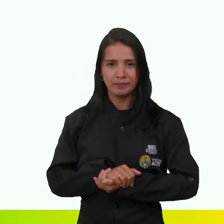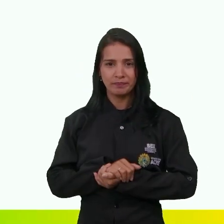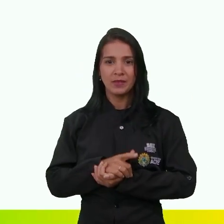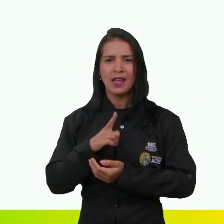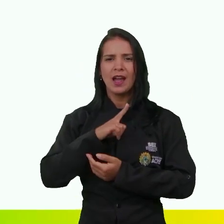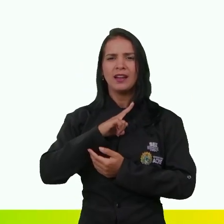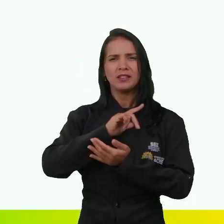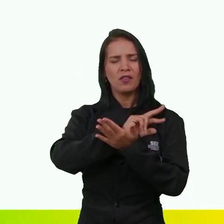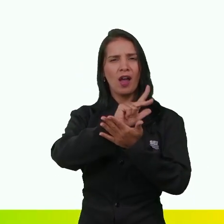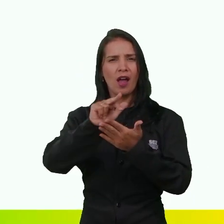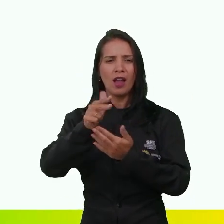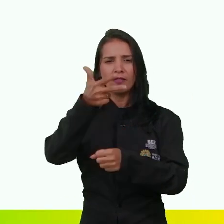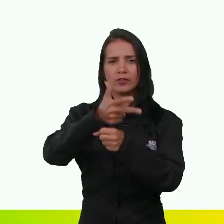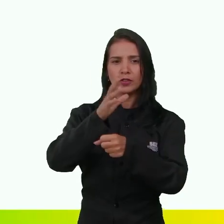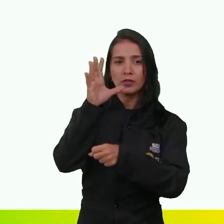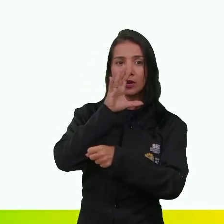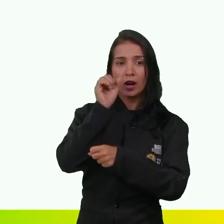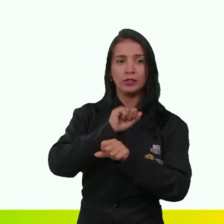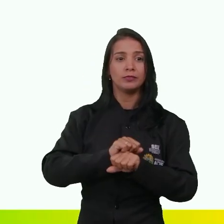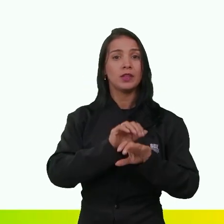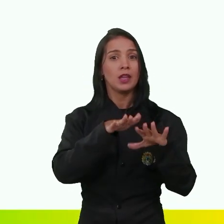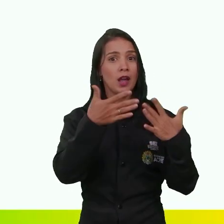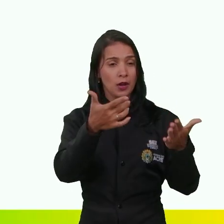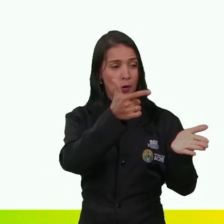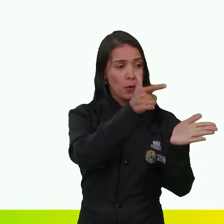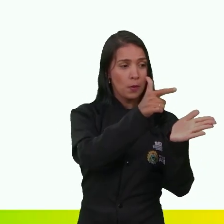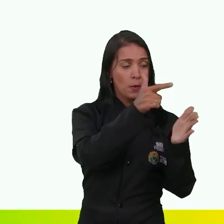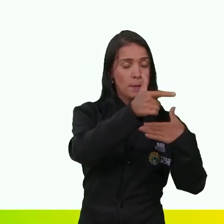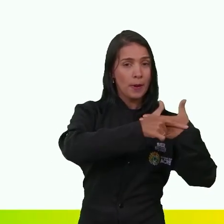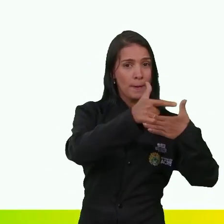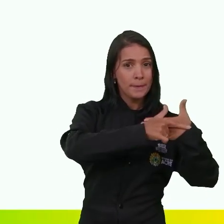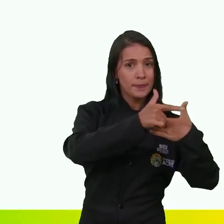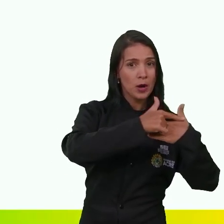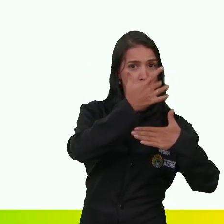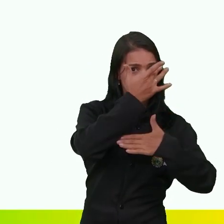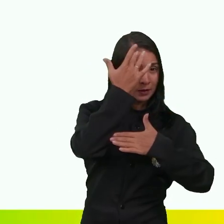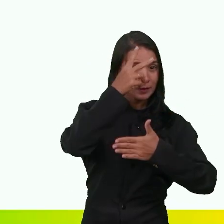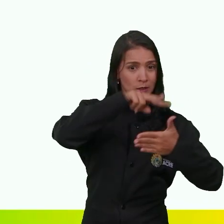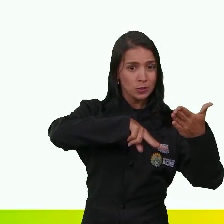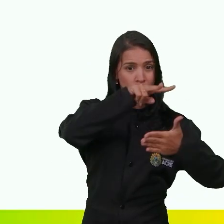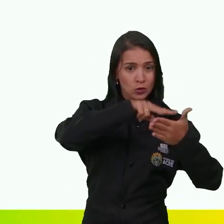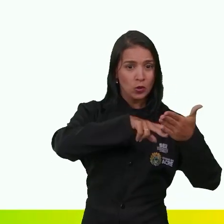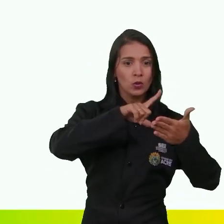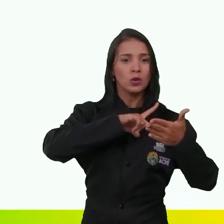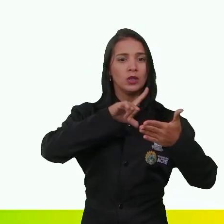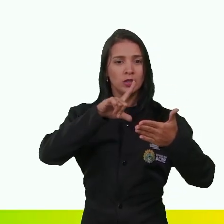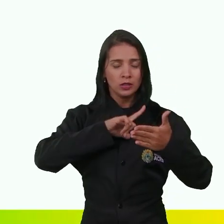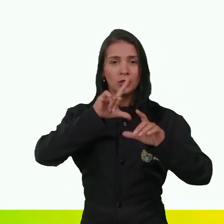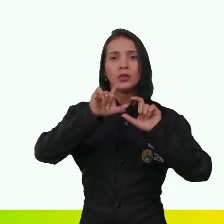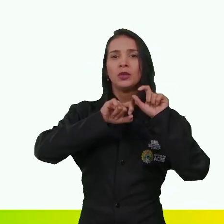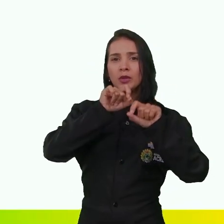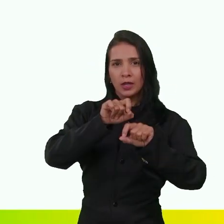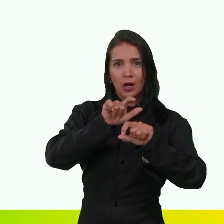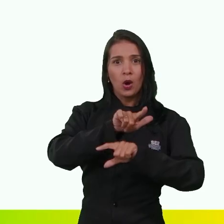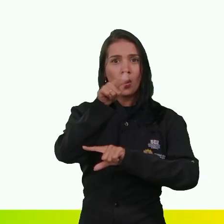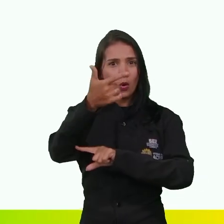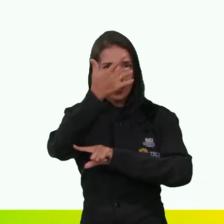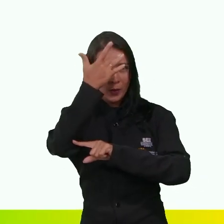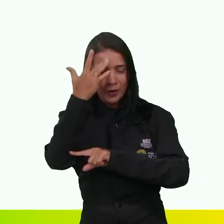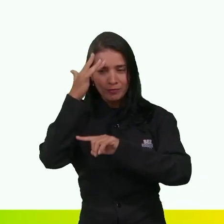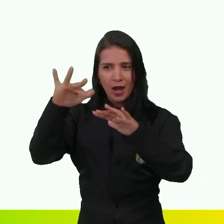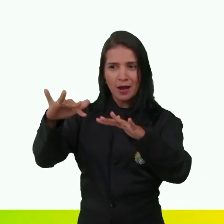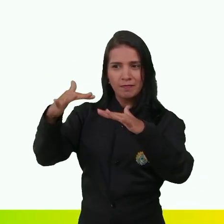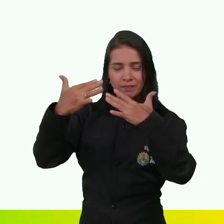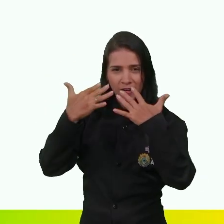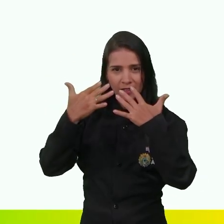é? Receptor, receber essas informações. Então, nós temos um leitor, também o usuário no portal